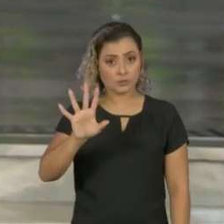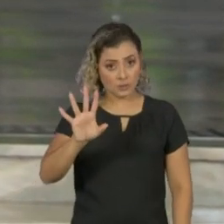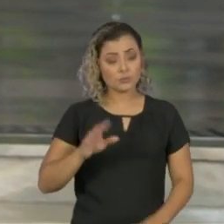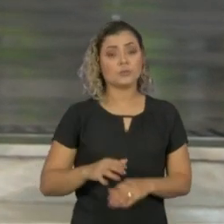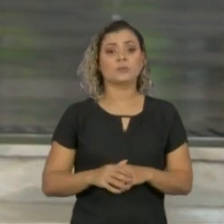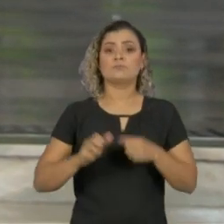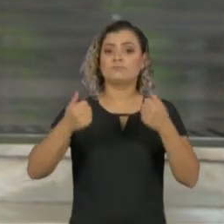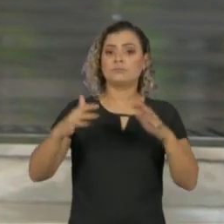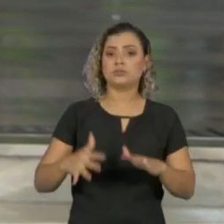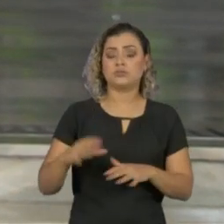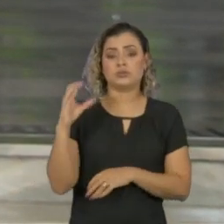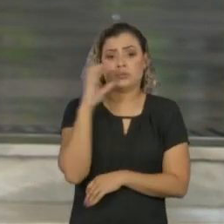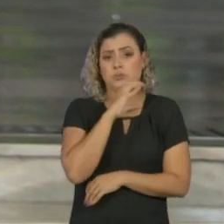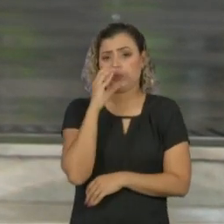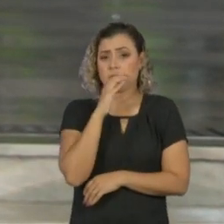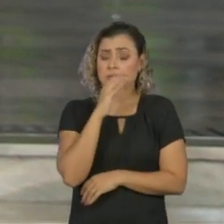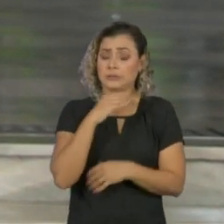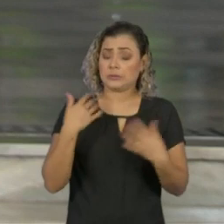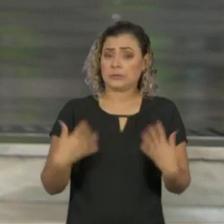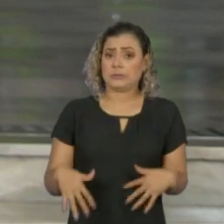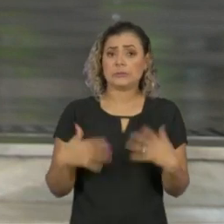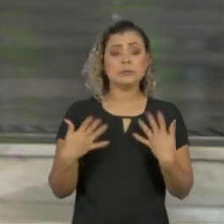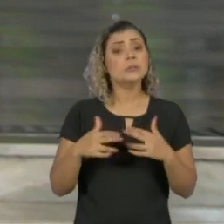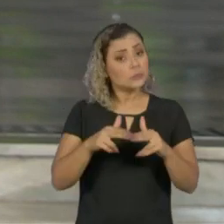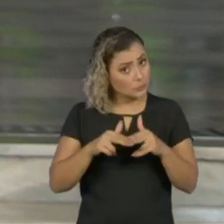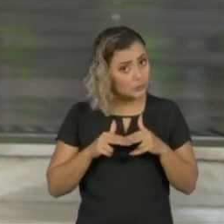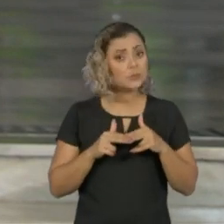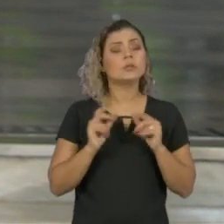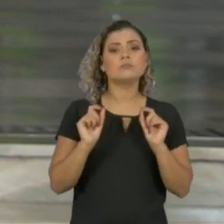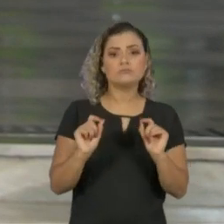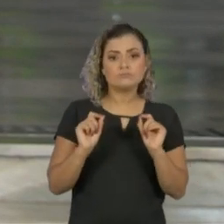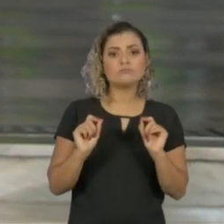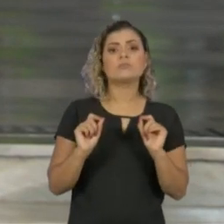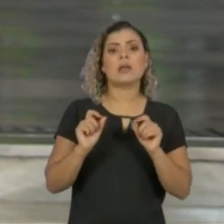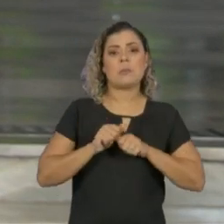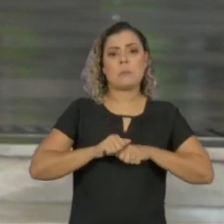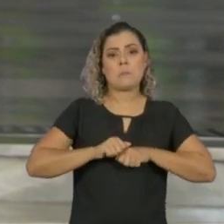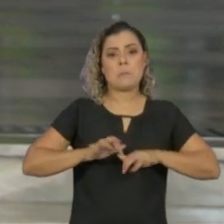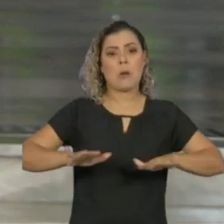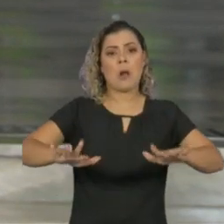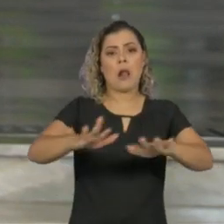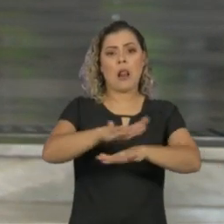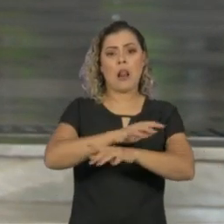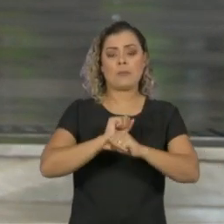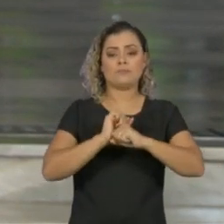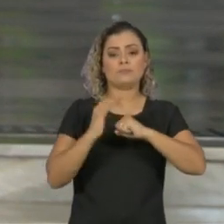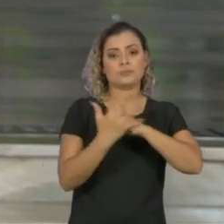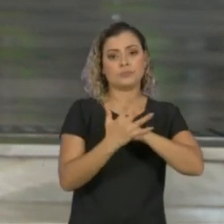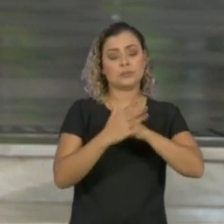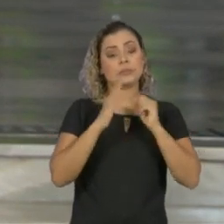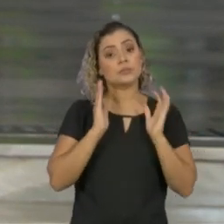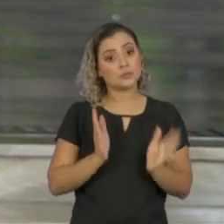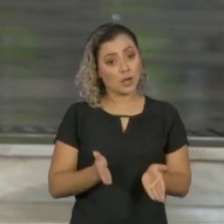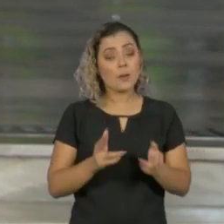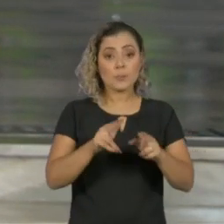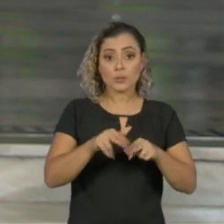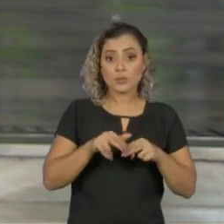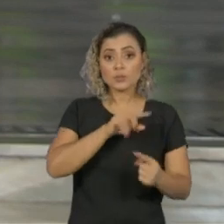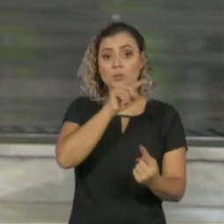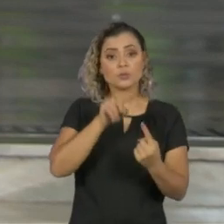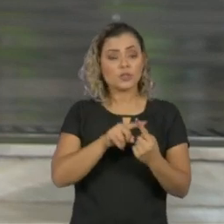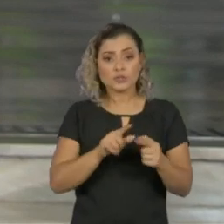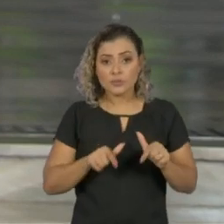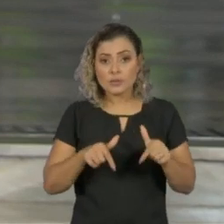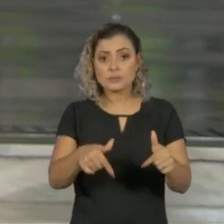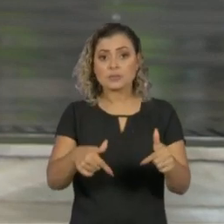de calamidade pública decorrente das circunstâncias da epidemia do Covid-19. O objetivo desta